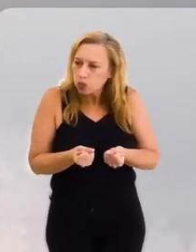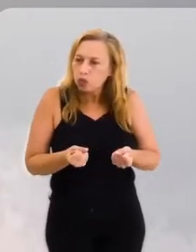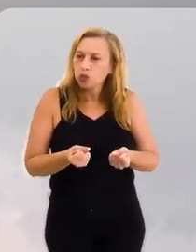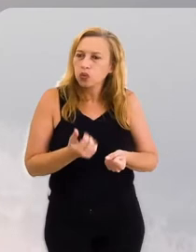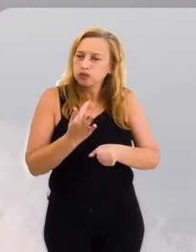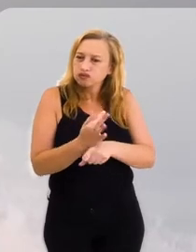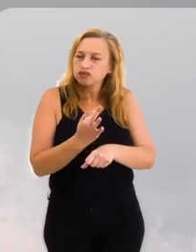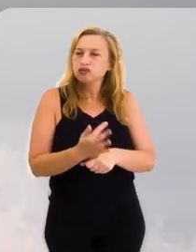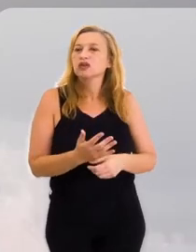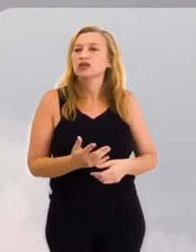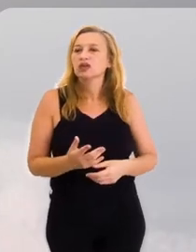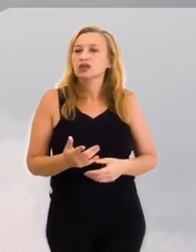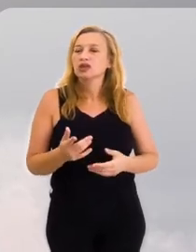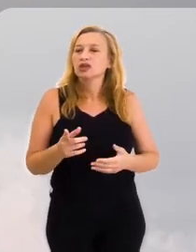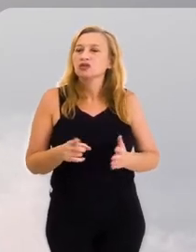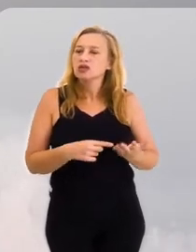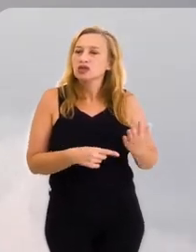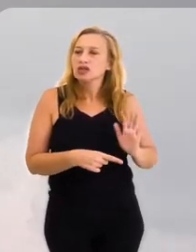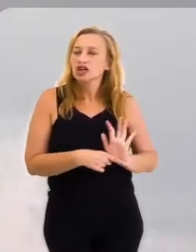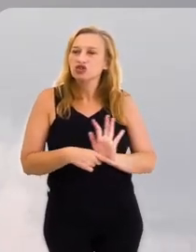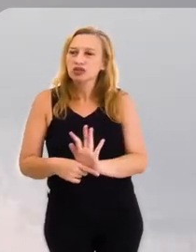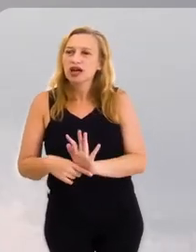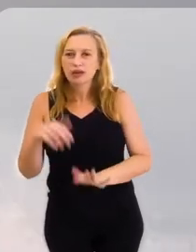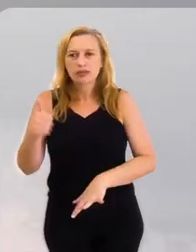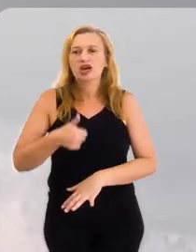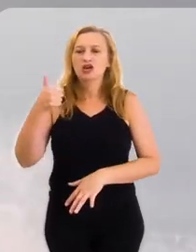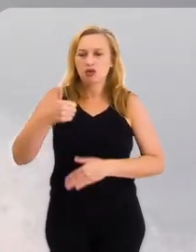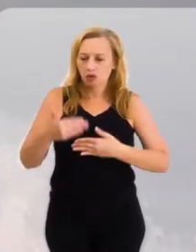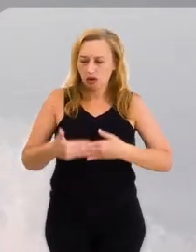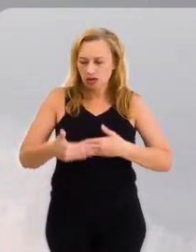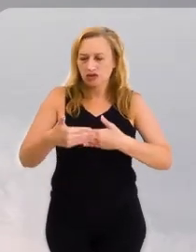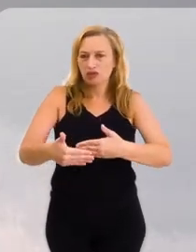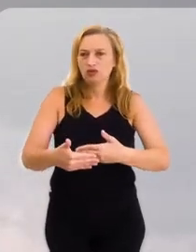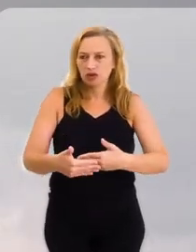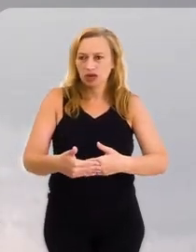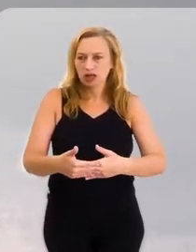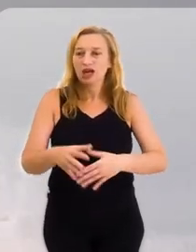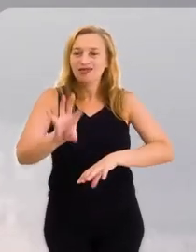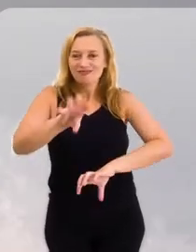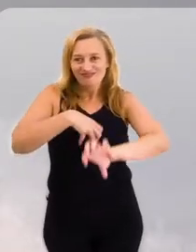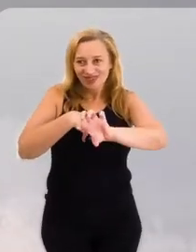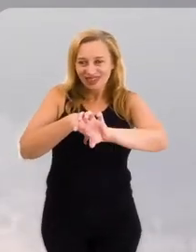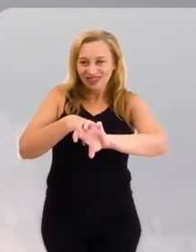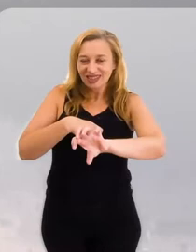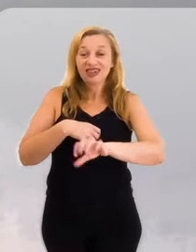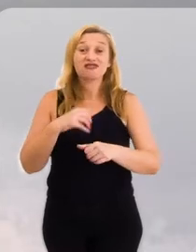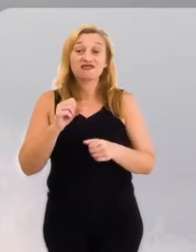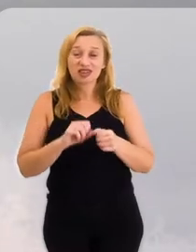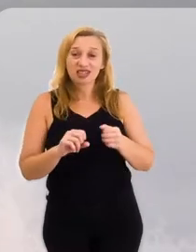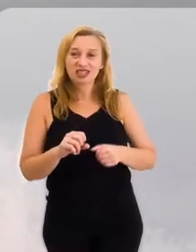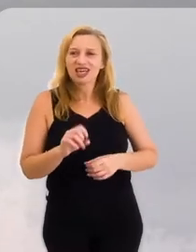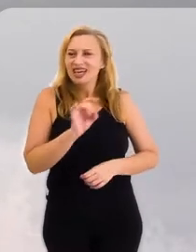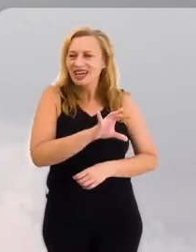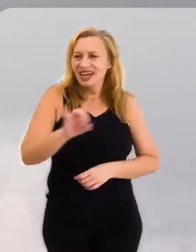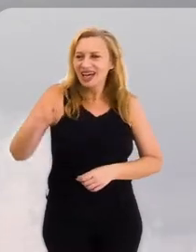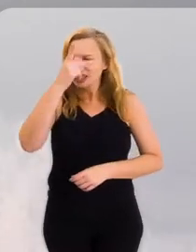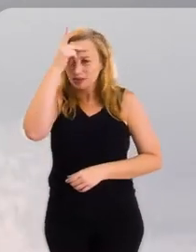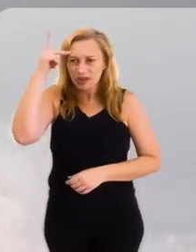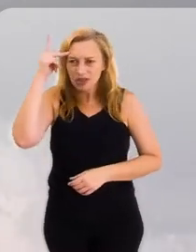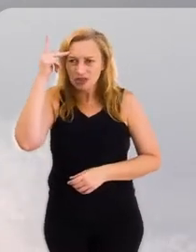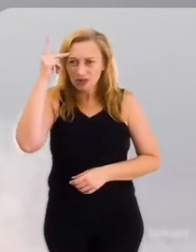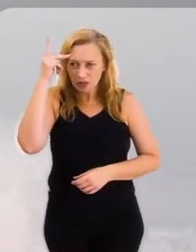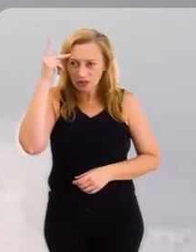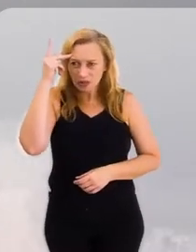perseverança e Constância são capazes de nos levar muito adiante empatia é capaz de fazer que